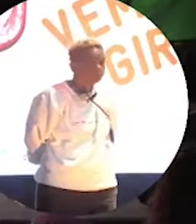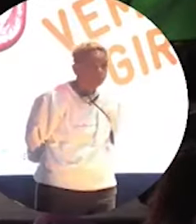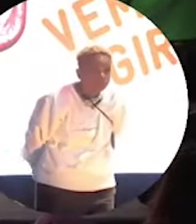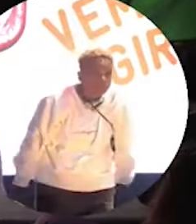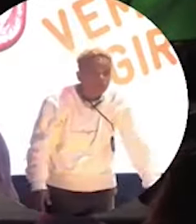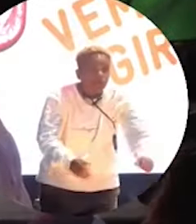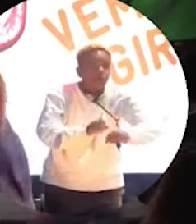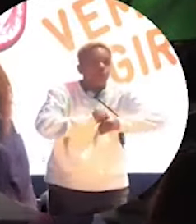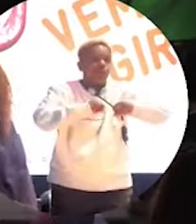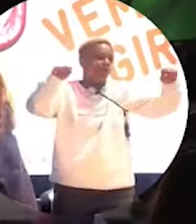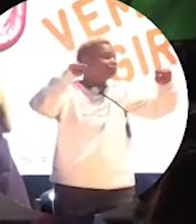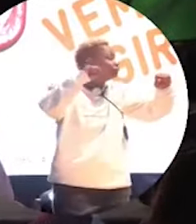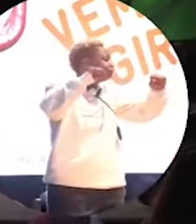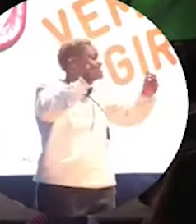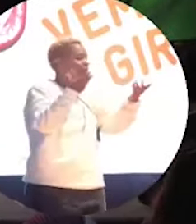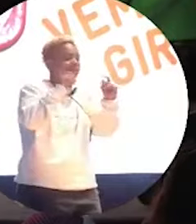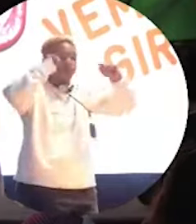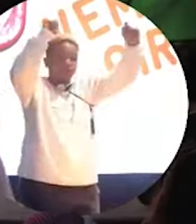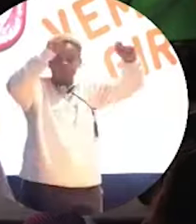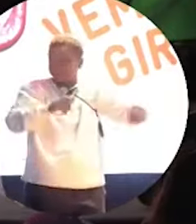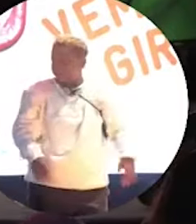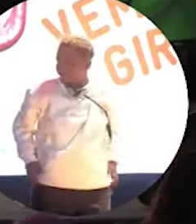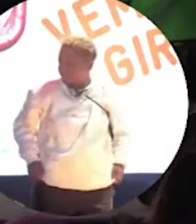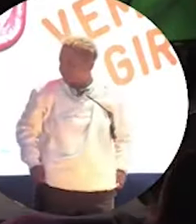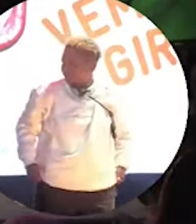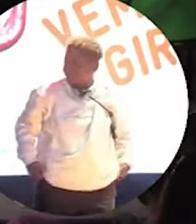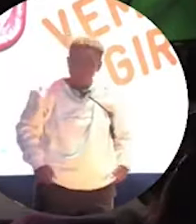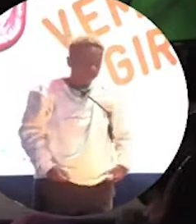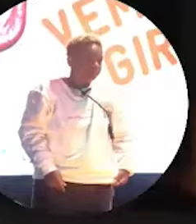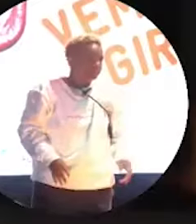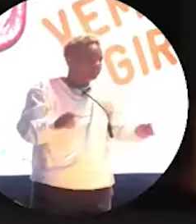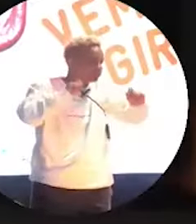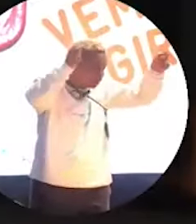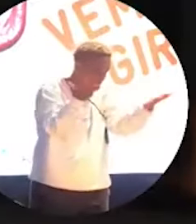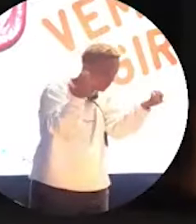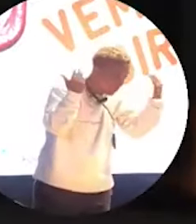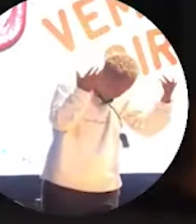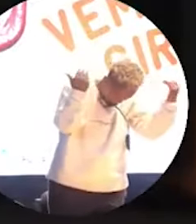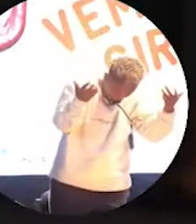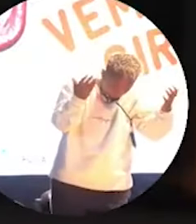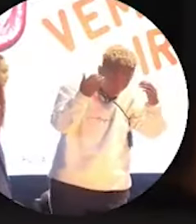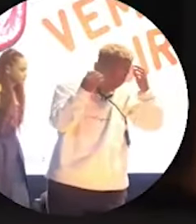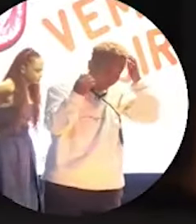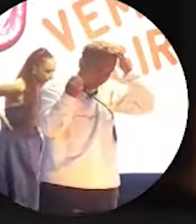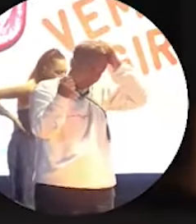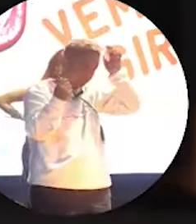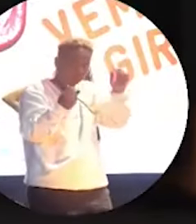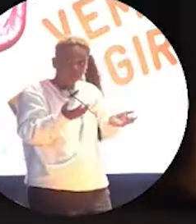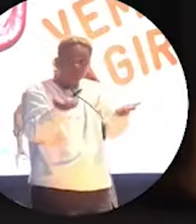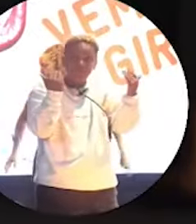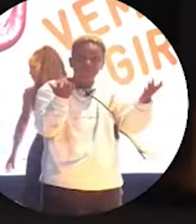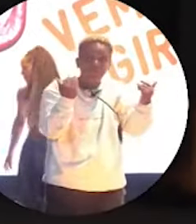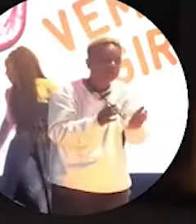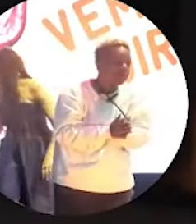Uou, uou, uou! Vamos lá, jurades! Vamos, jurades, vamos, jurades, vamos, jurades! Ai, ai, ai, ai,